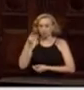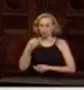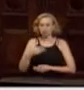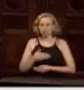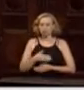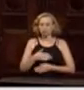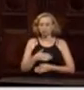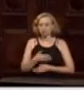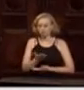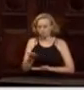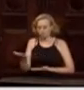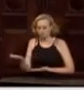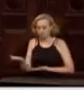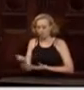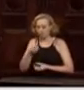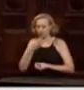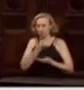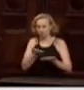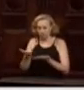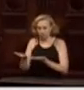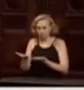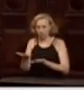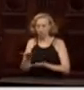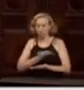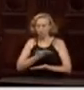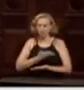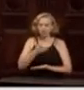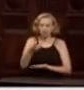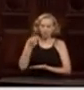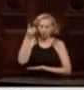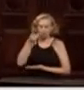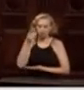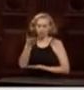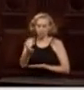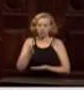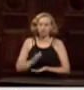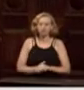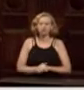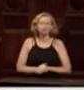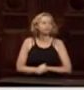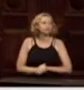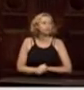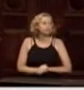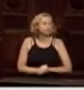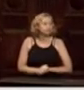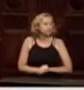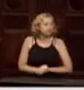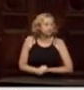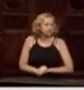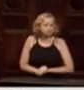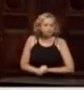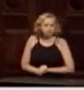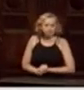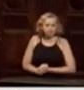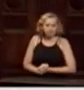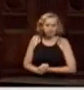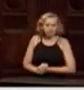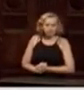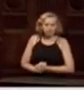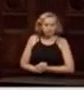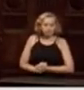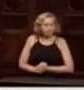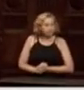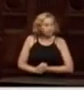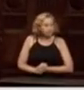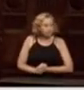presente aqui. Seja bem-vindo, Rosângela, né? Nós gostamos muito de você, todos nós, né? Você é muito querida aqui nessa casa, pela pessoa